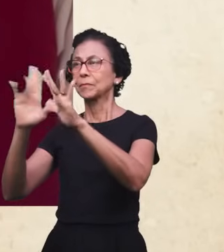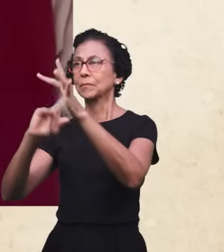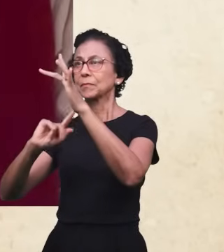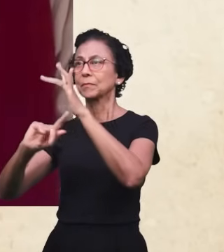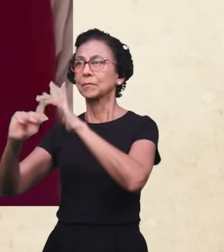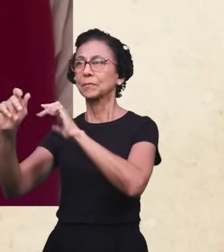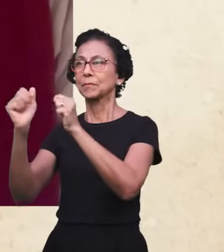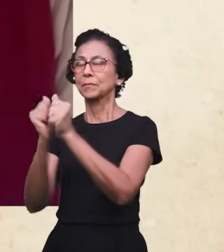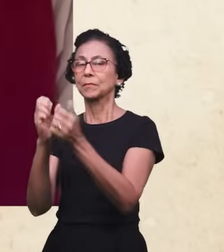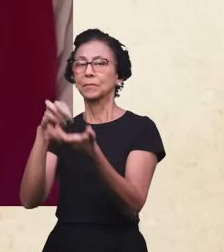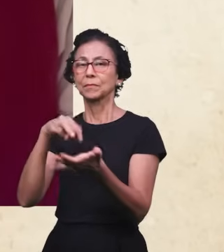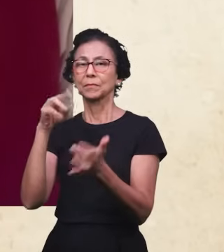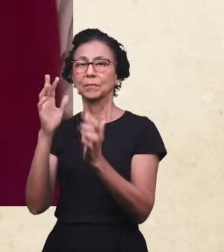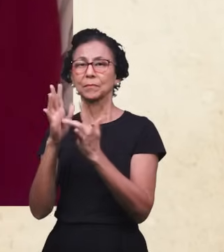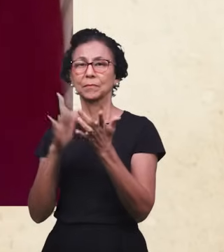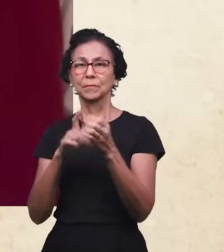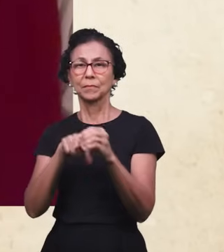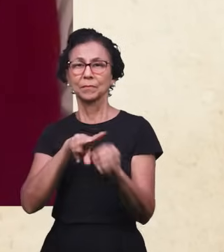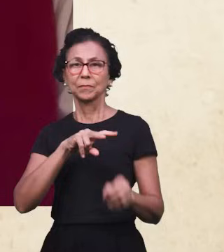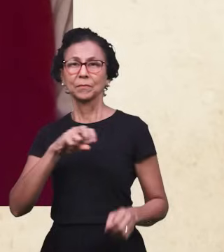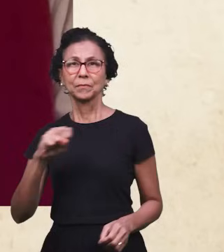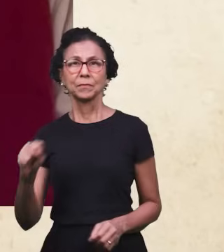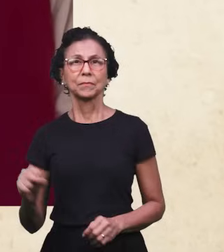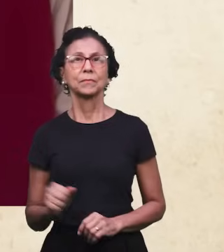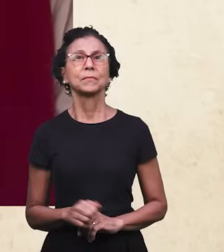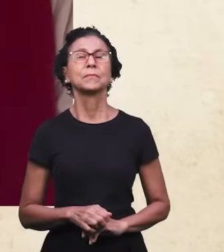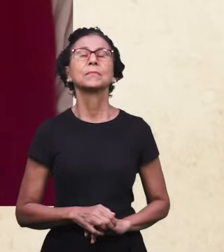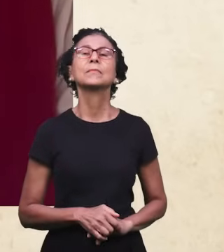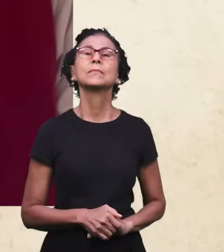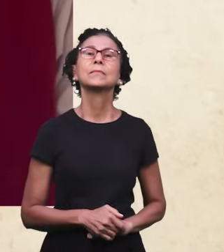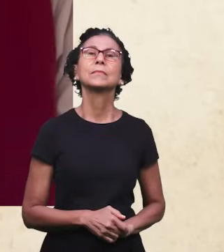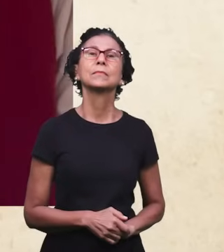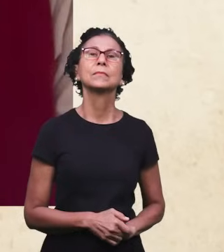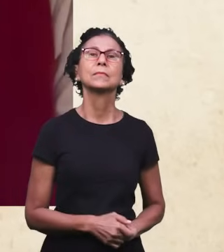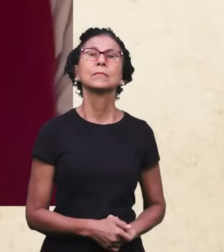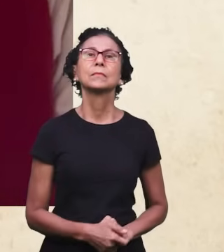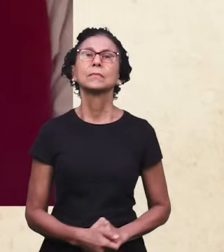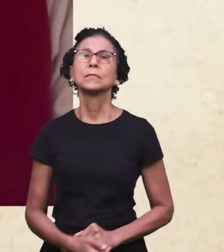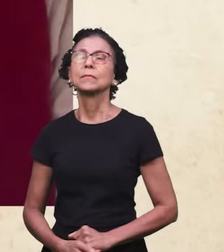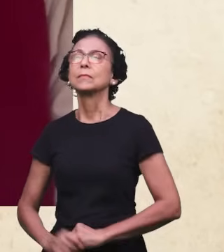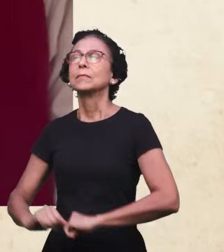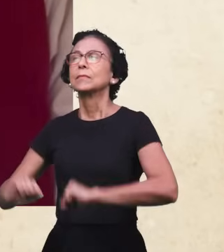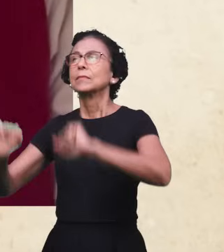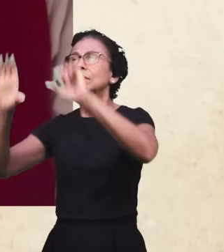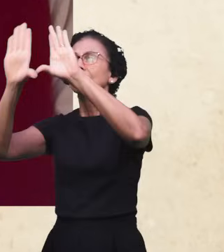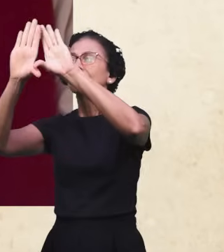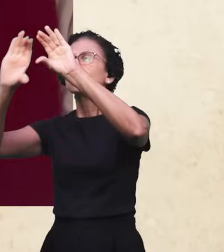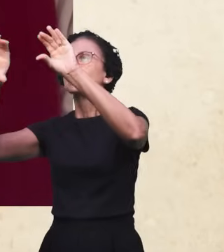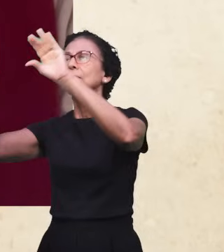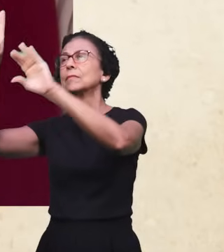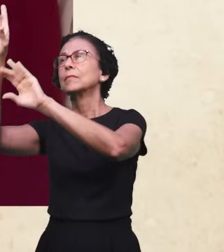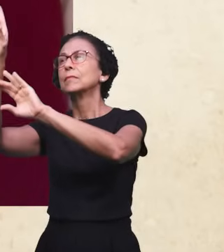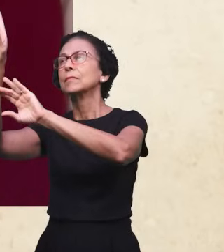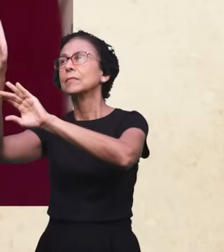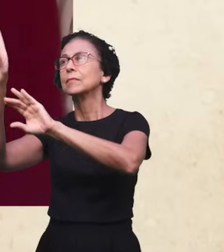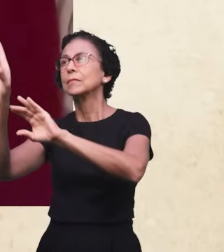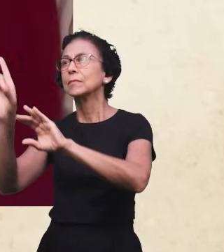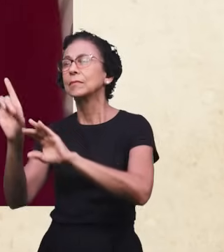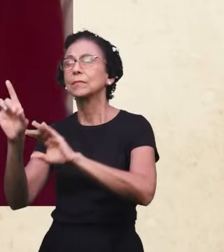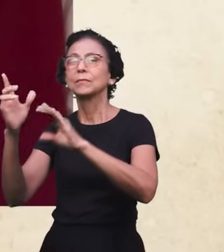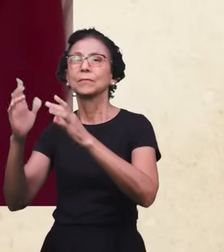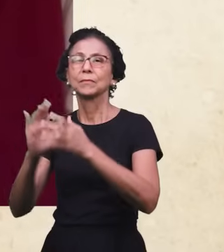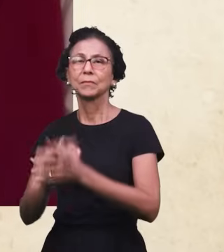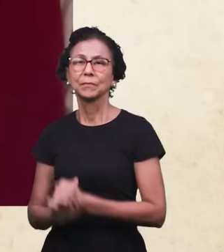eternidade. Maranata, ora vem, Senhor Jesus. Assim como Jesus desceu da sua glória, se fez carne, morreu,